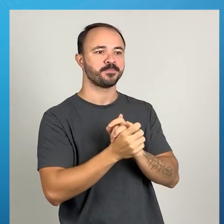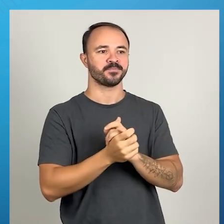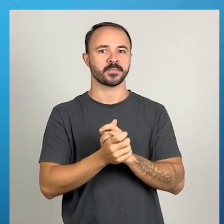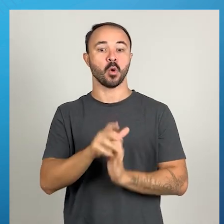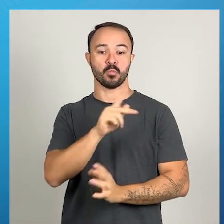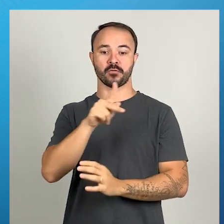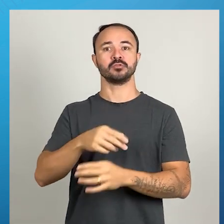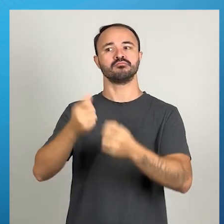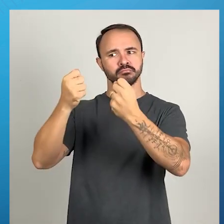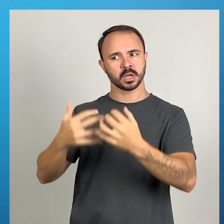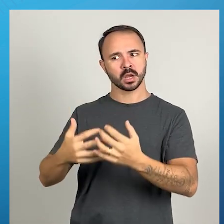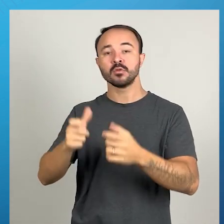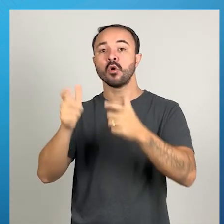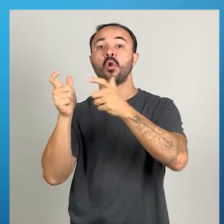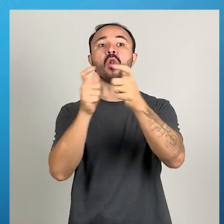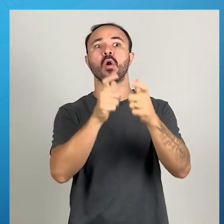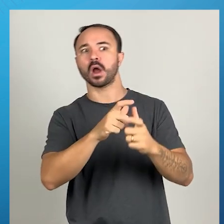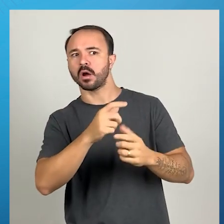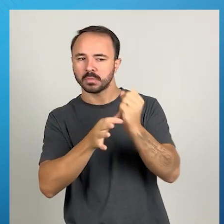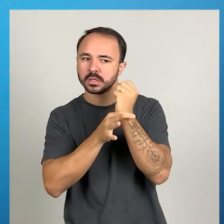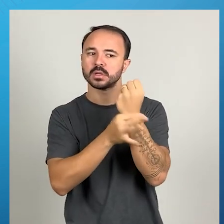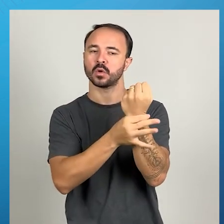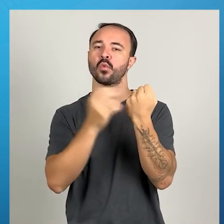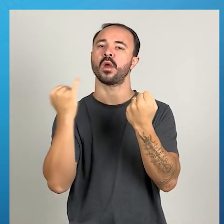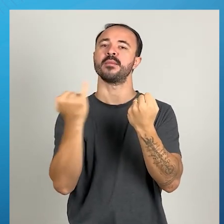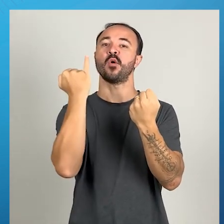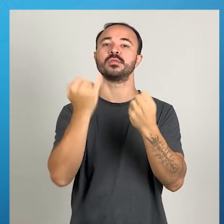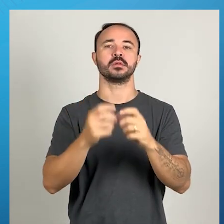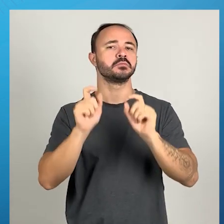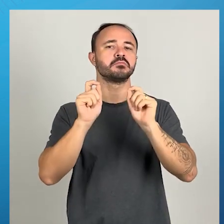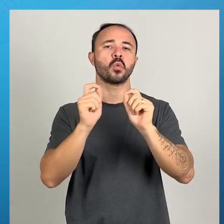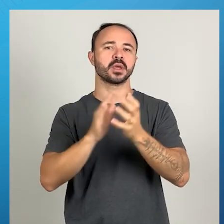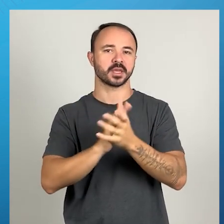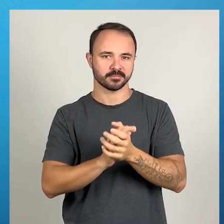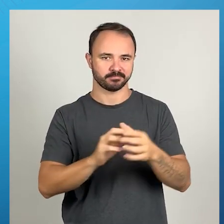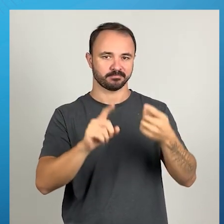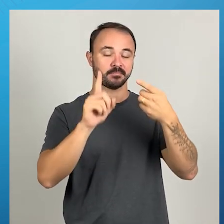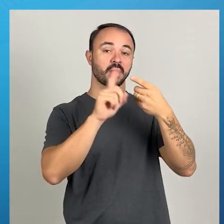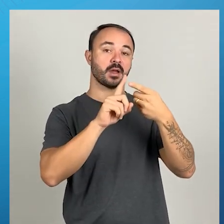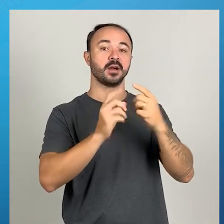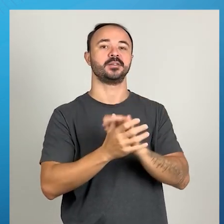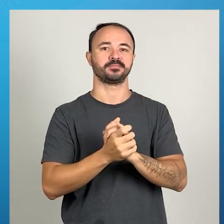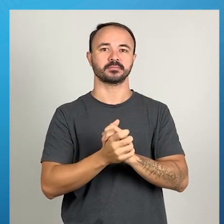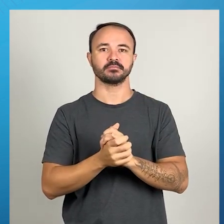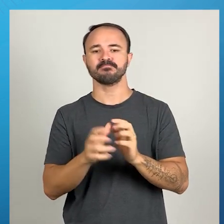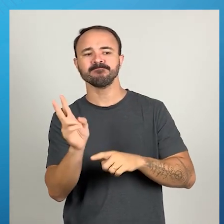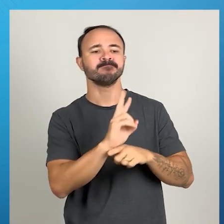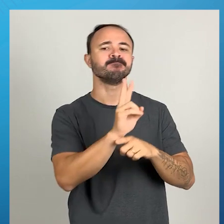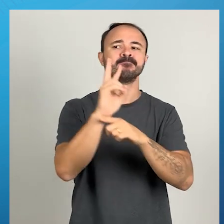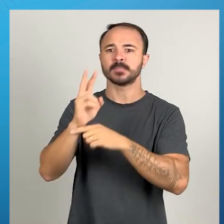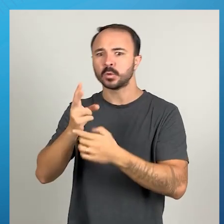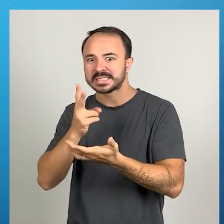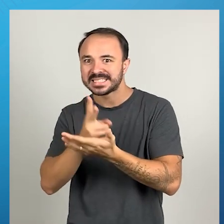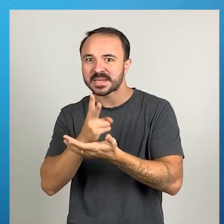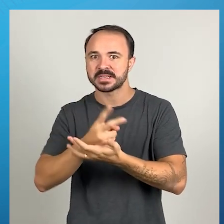bebês. Qual das seguintes medidas de segurança é essencial para evitar acidentes? Letra A. Supervisionar constantemente